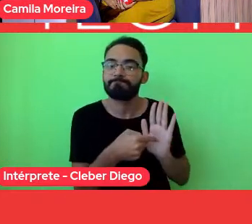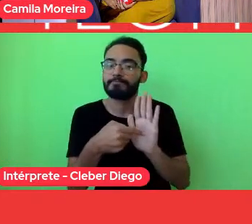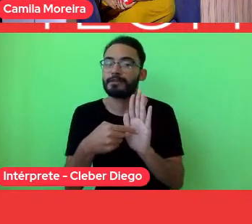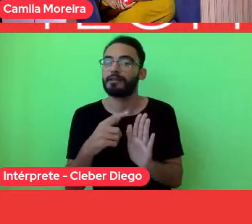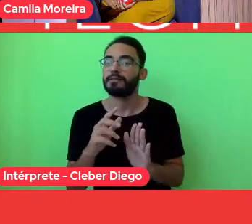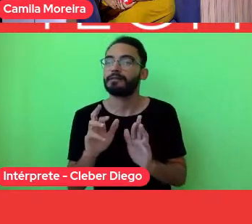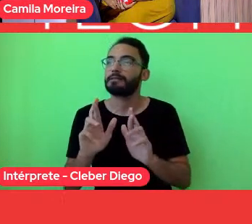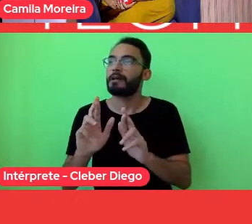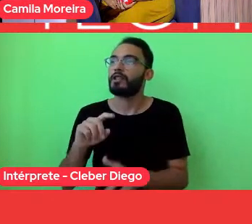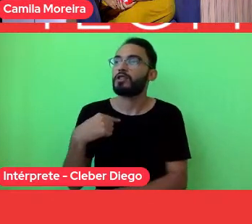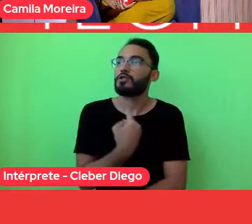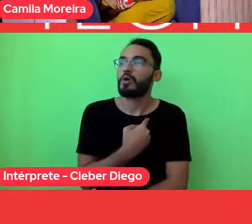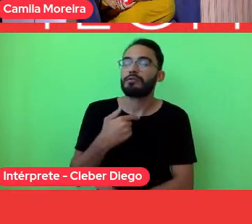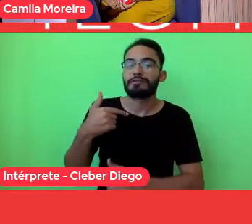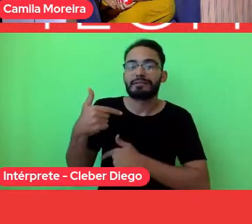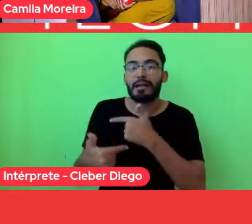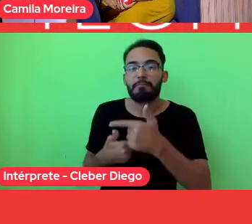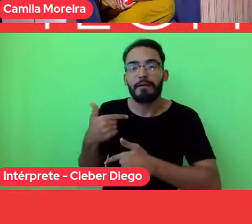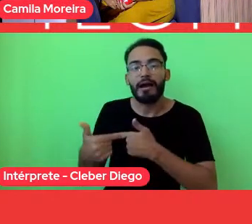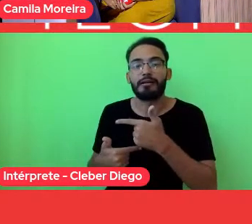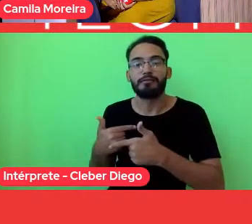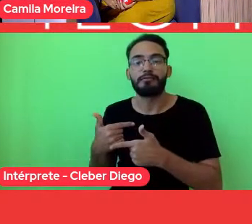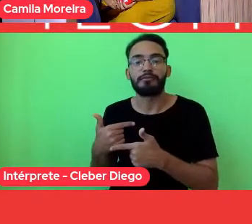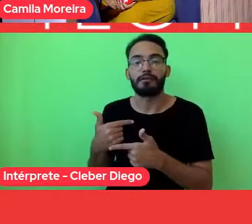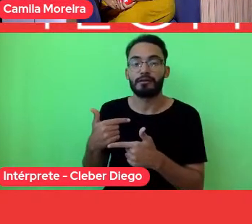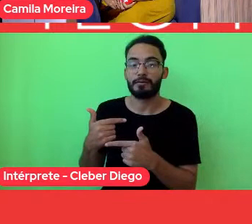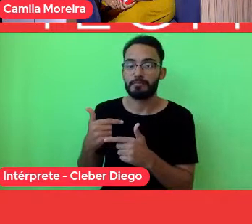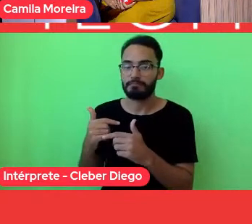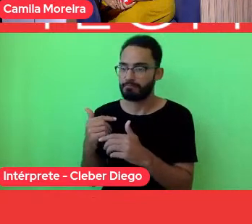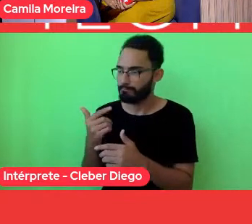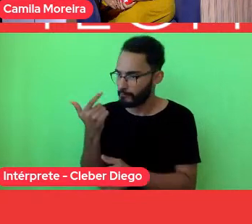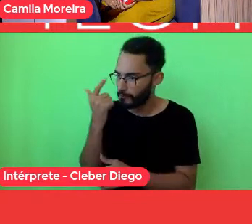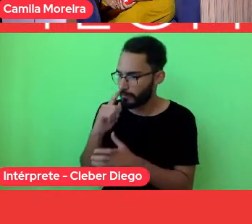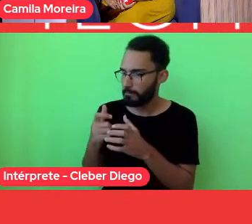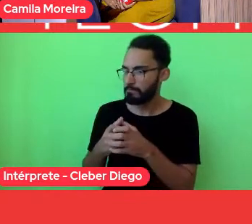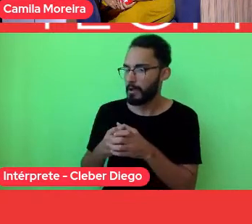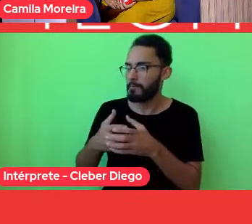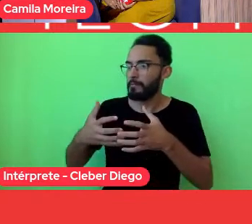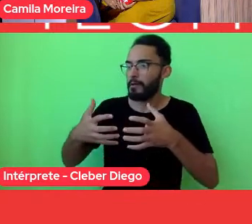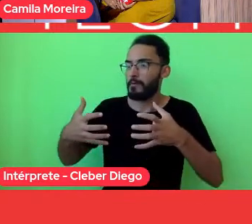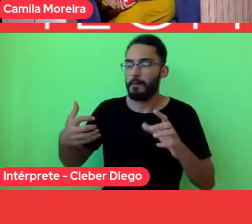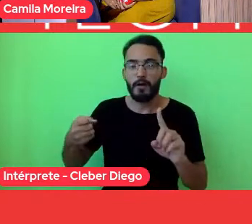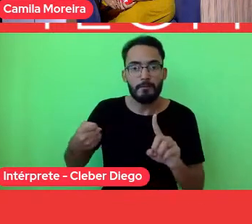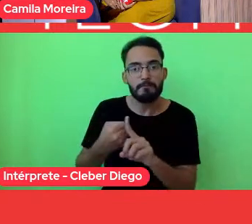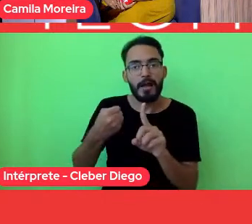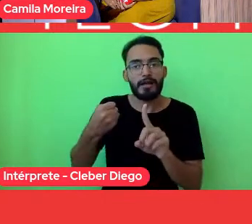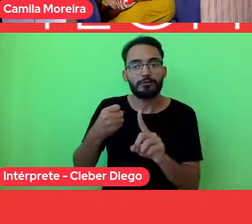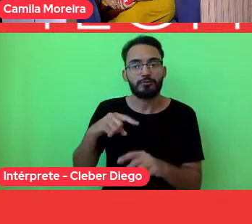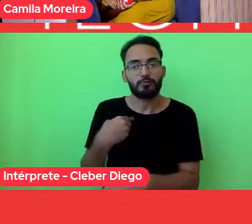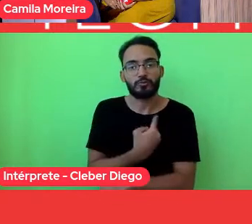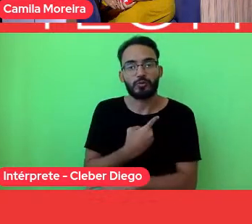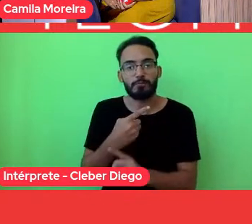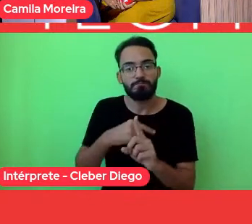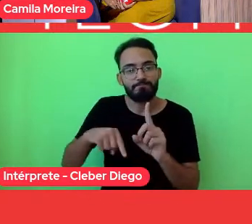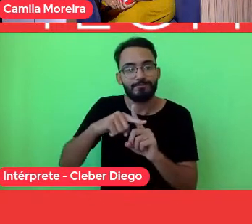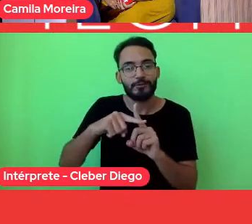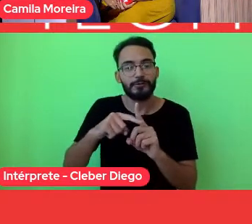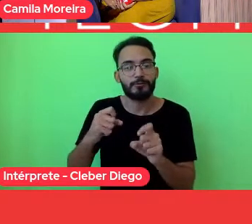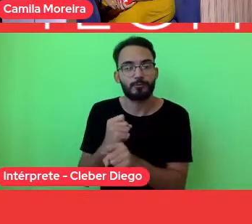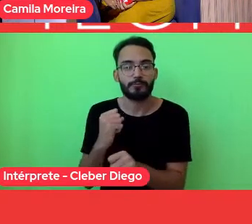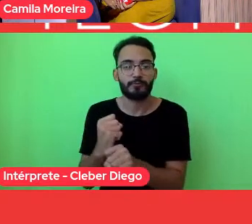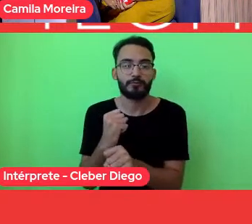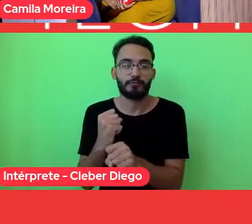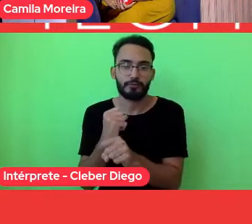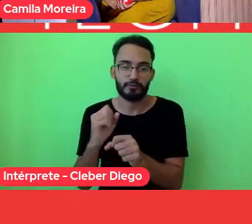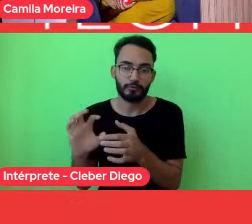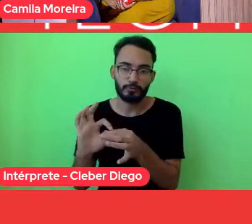nosso trabalho de aumentar ainda mais o impacto do que a gente está construindo, né? E isso eu